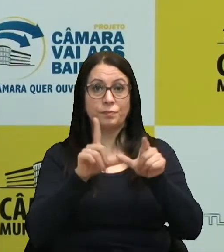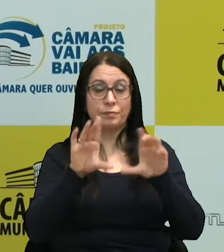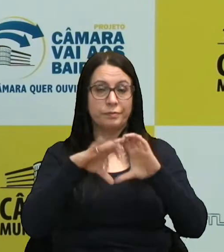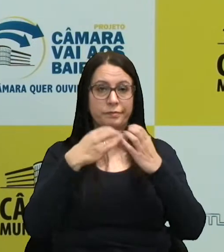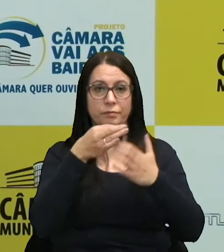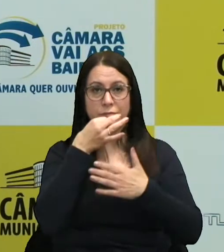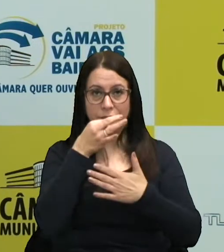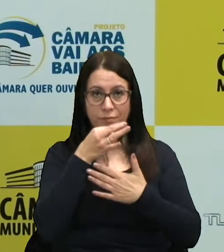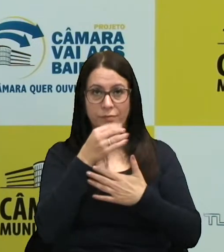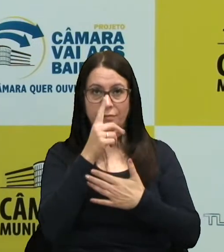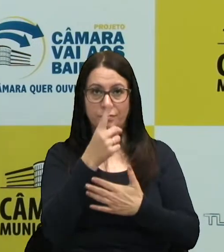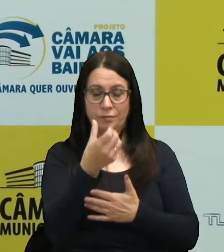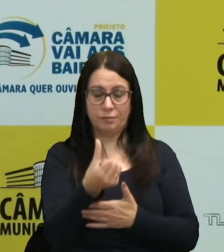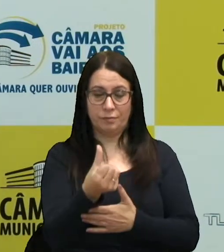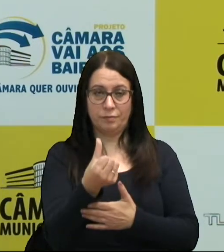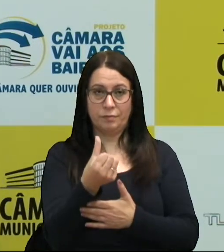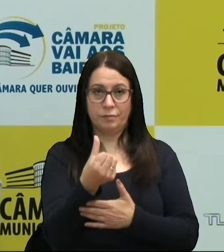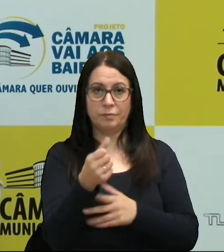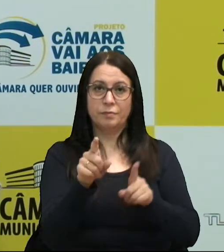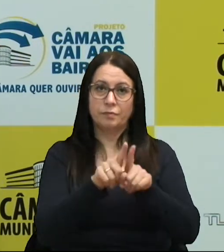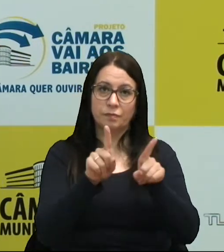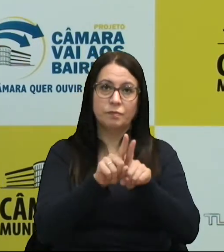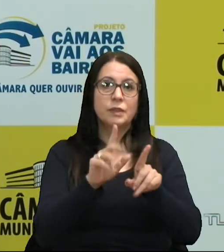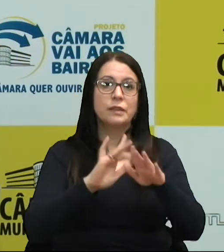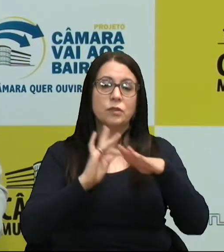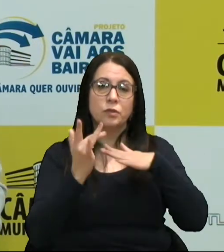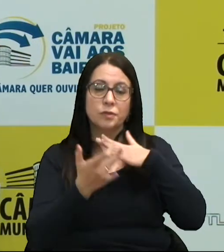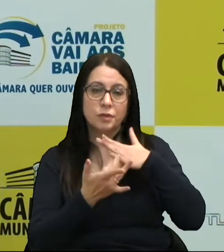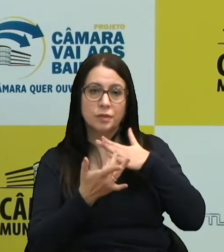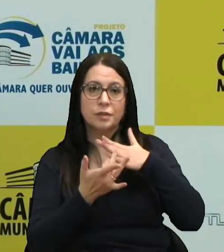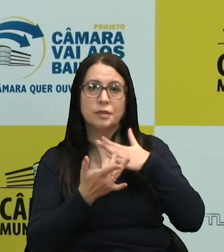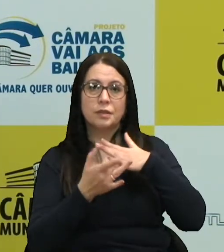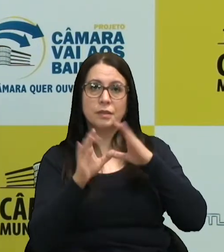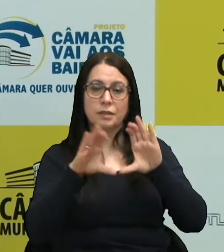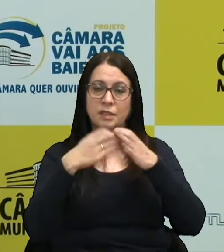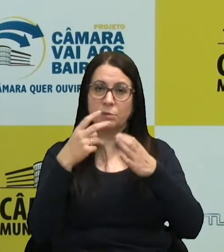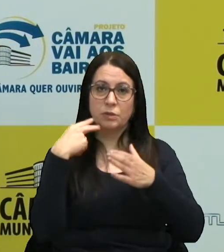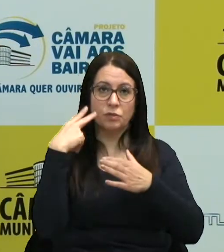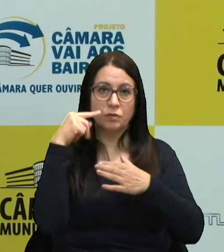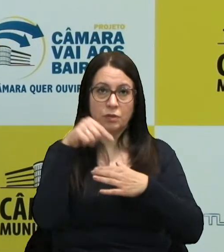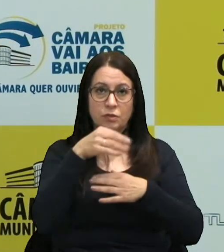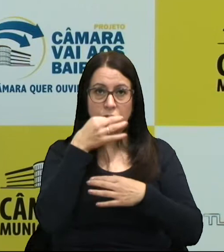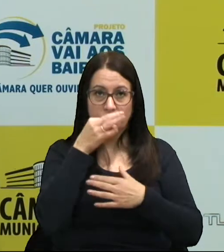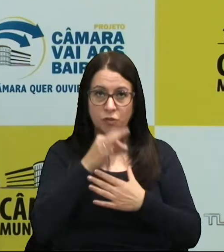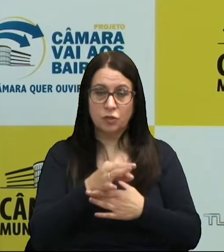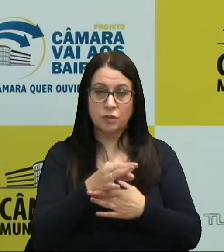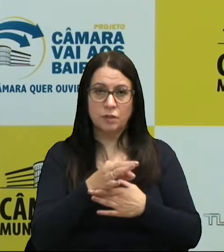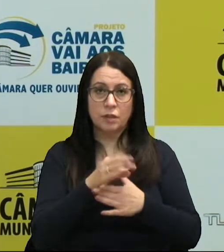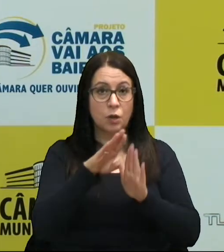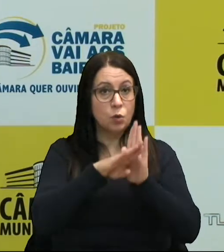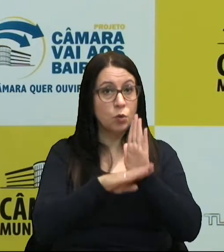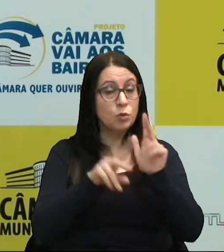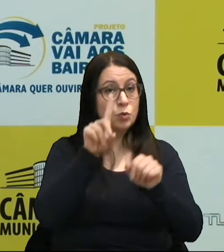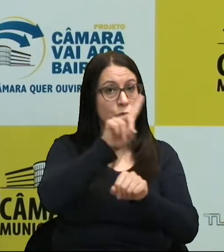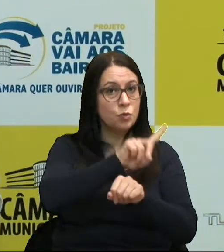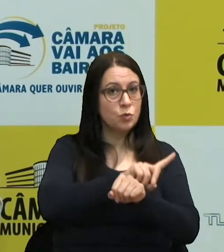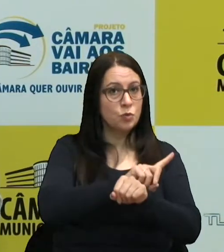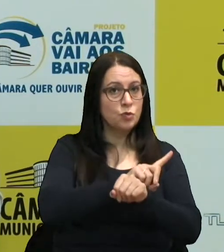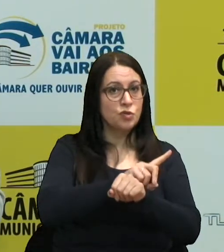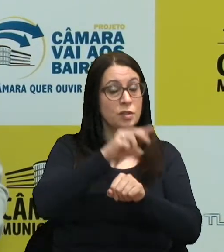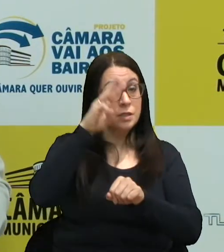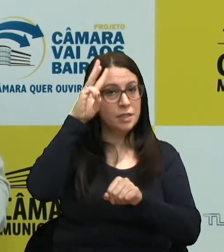Câmara Caxias, canal 16 e também através das redes sociais da Câmara Municipal de Caxias do Sul, a ordem do dia